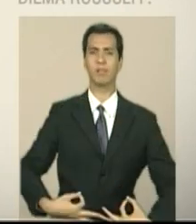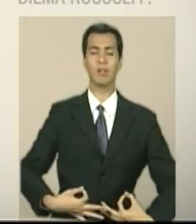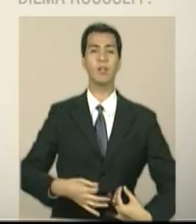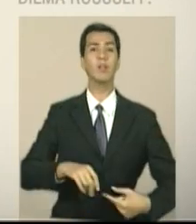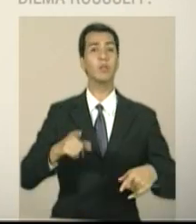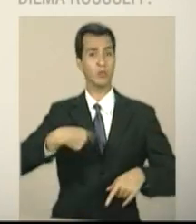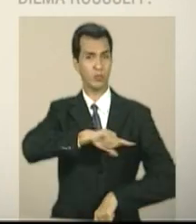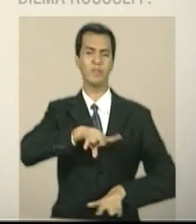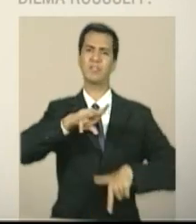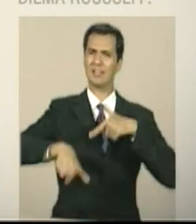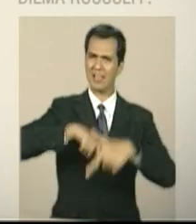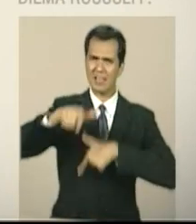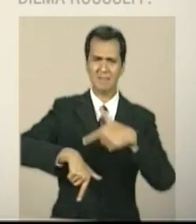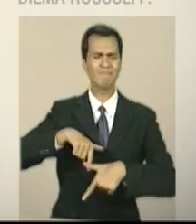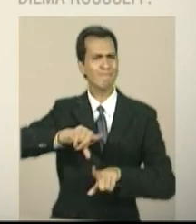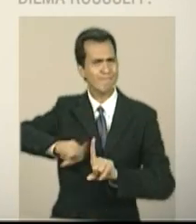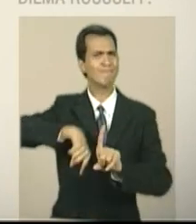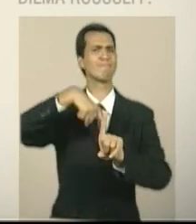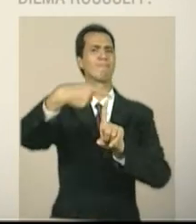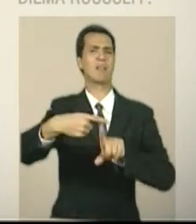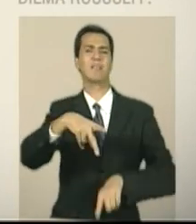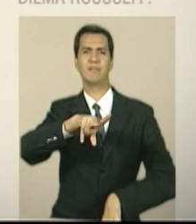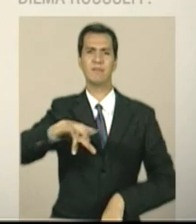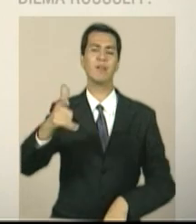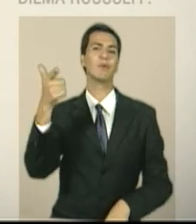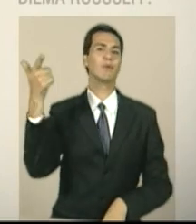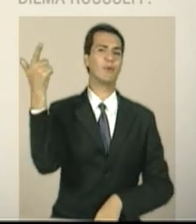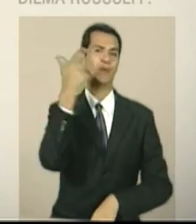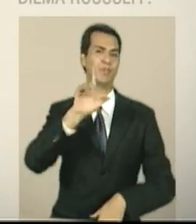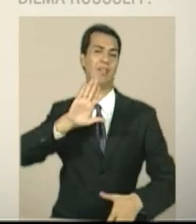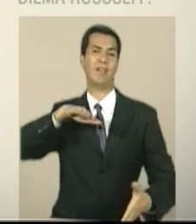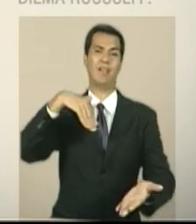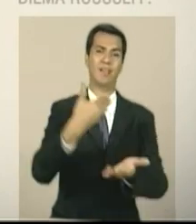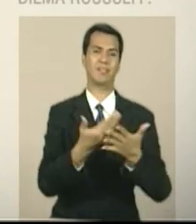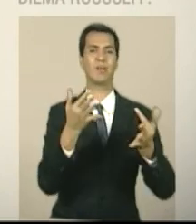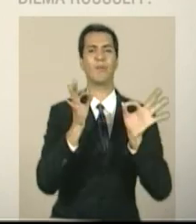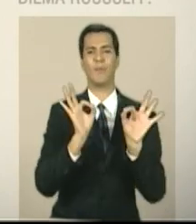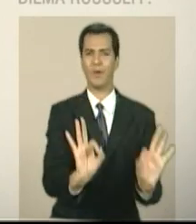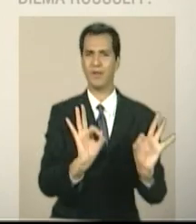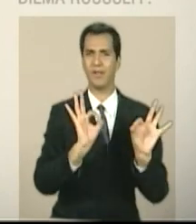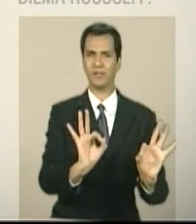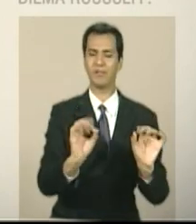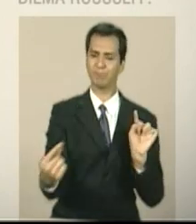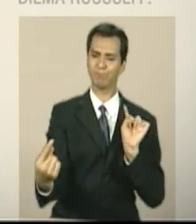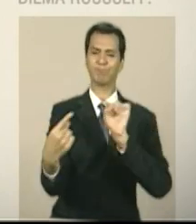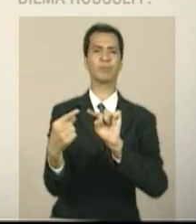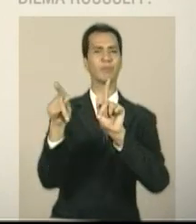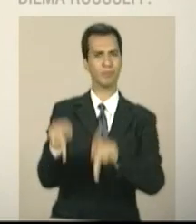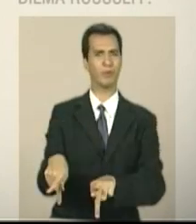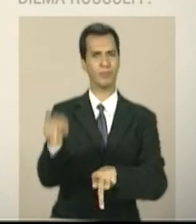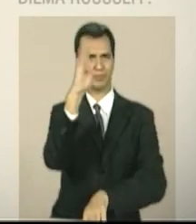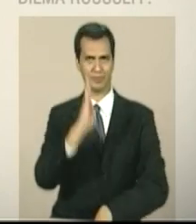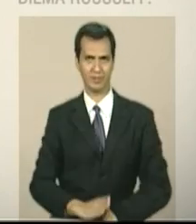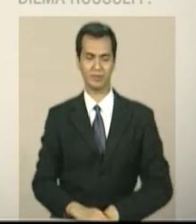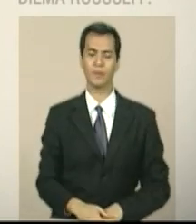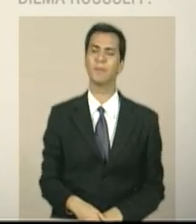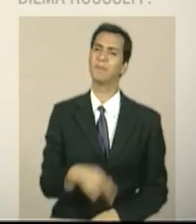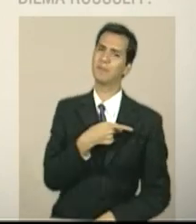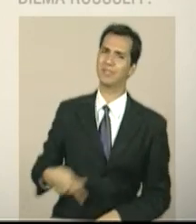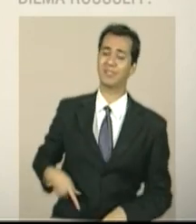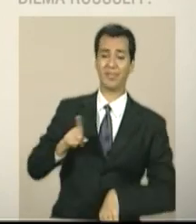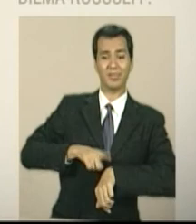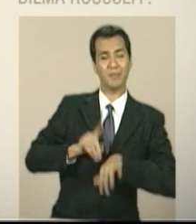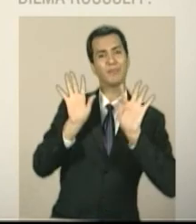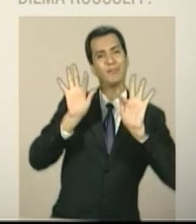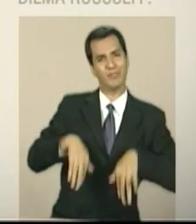e o impossível para conseguir que essa qualidade esteja à altura do povo brasileiro apresenta nosso tempo chegou